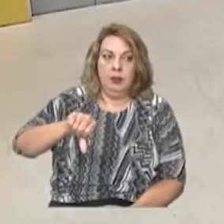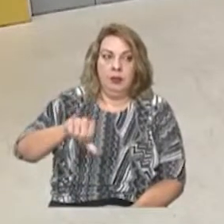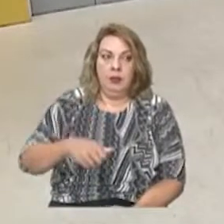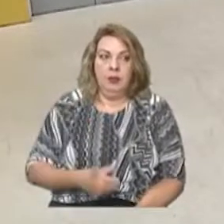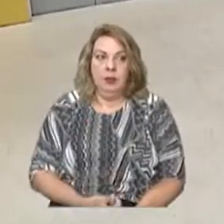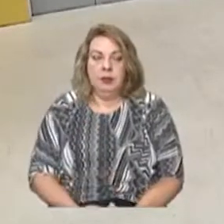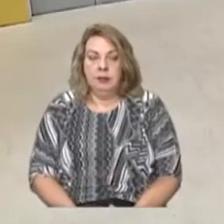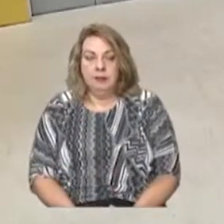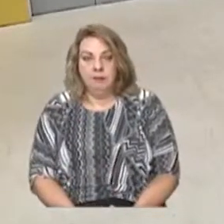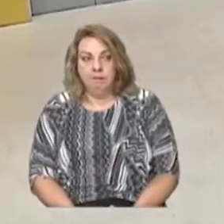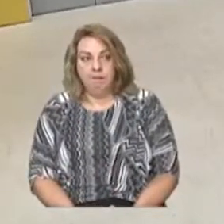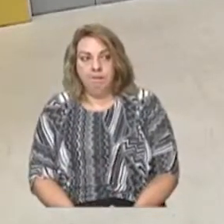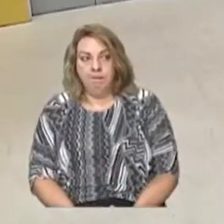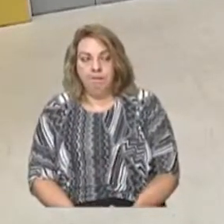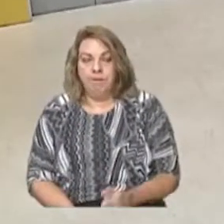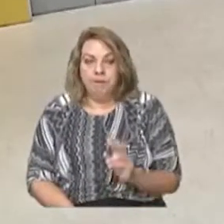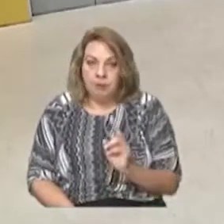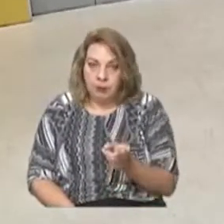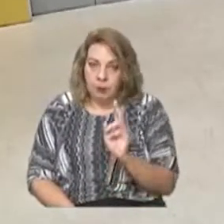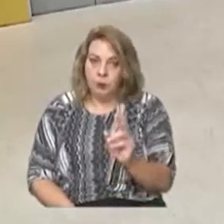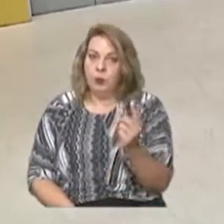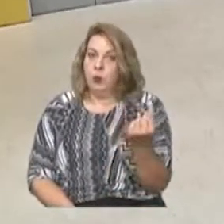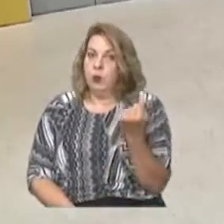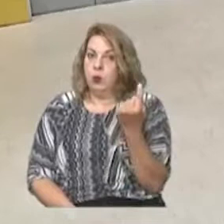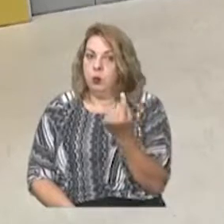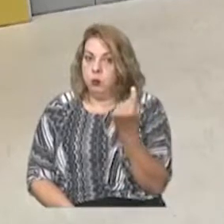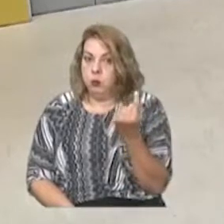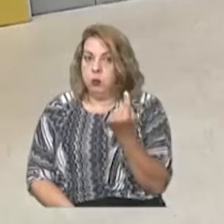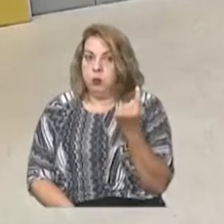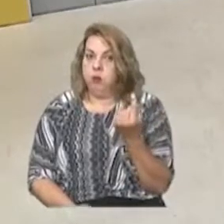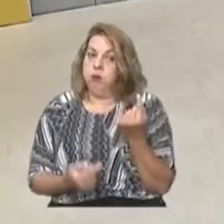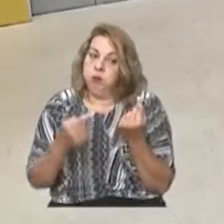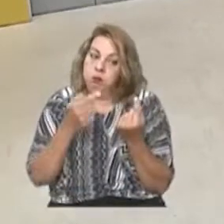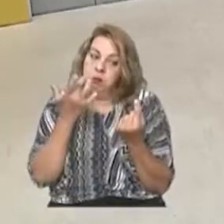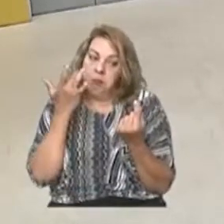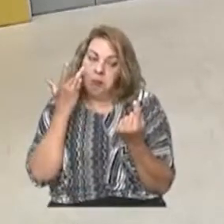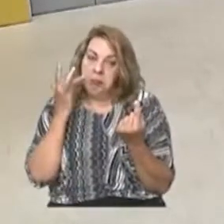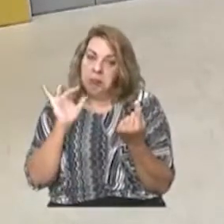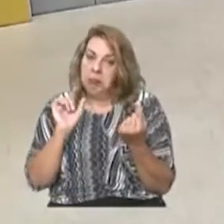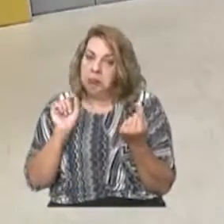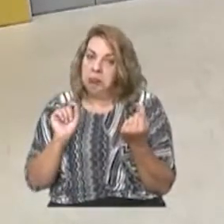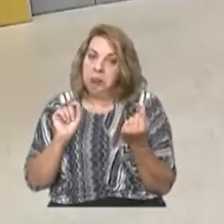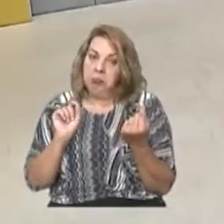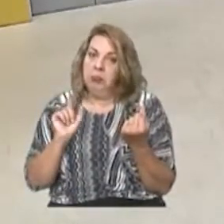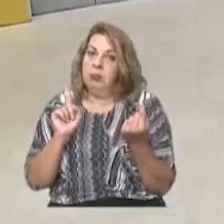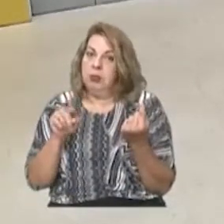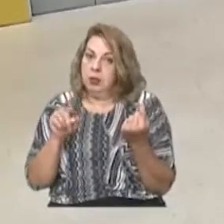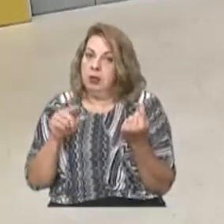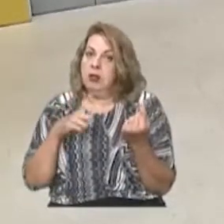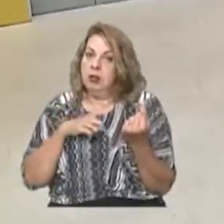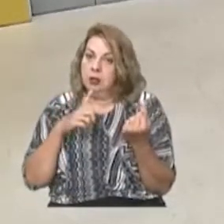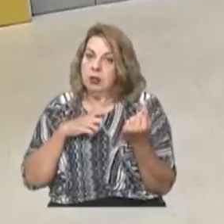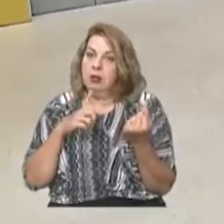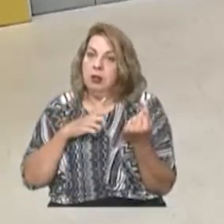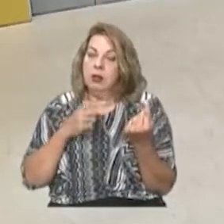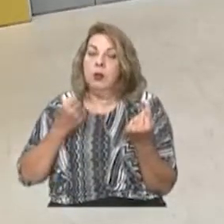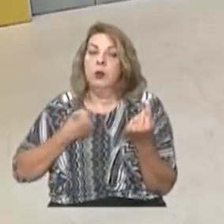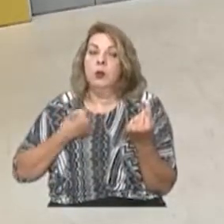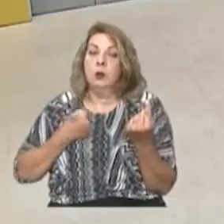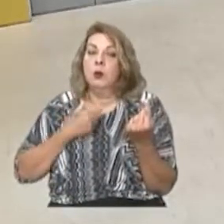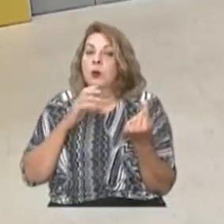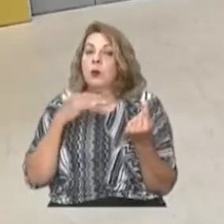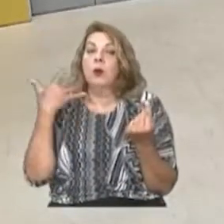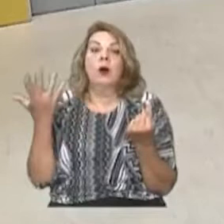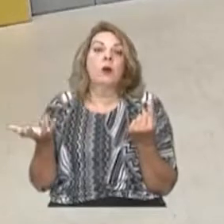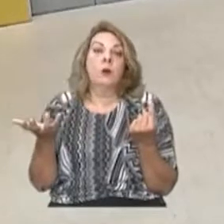decide. Continua ele esperando sozinho. Ele ou ela, não sei, né? Mas este título tá esperando a bolinha decisiva aqui.